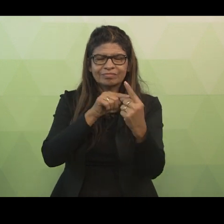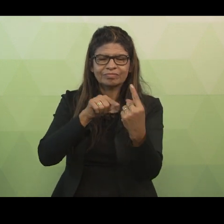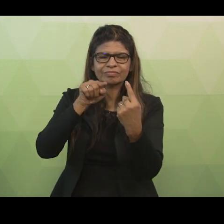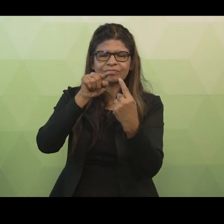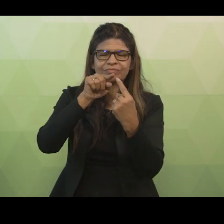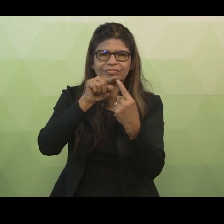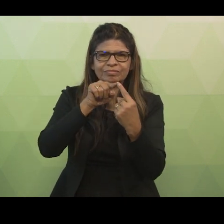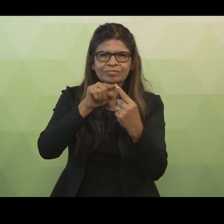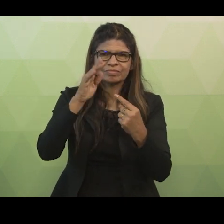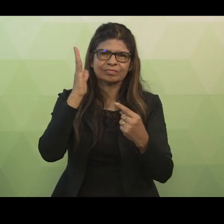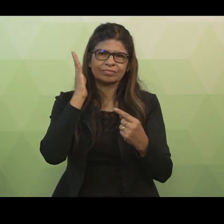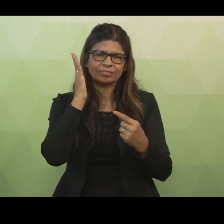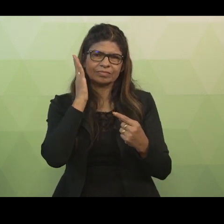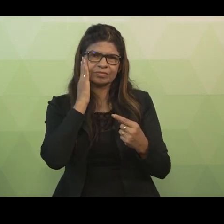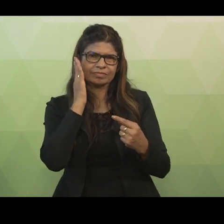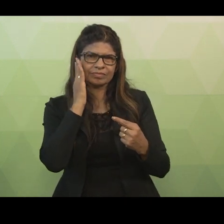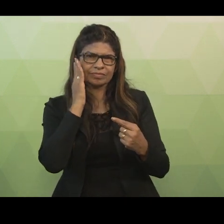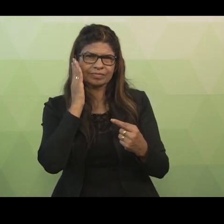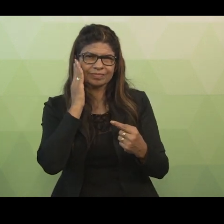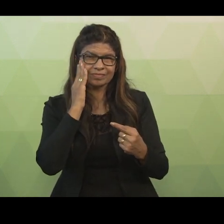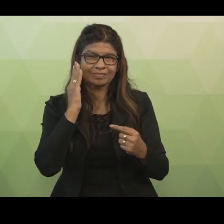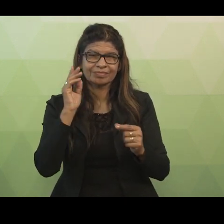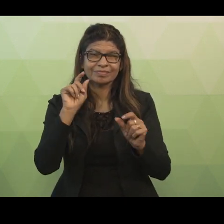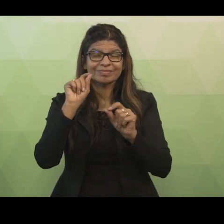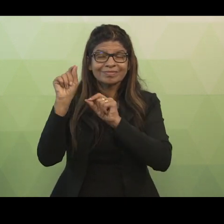sintetizar cada um deles.